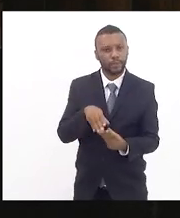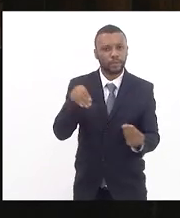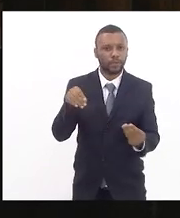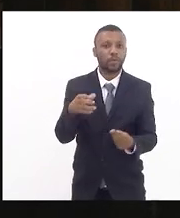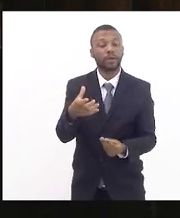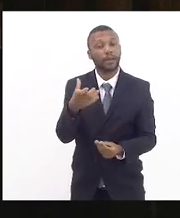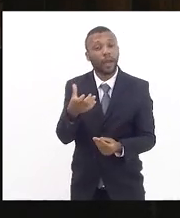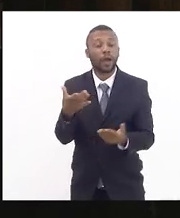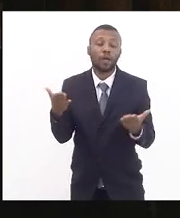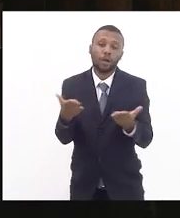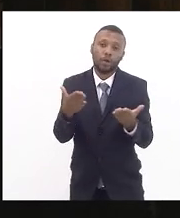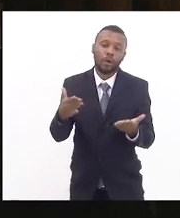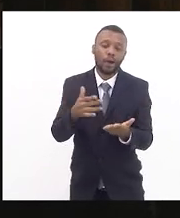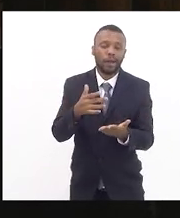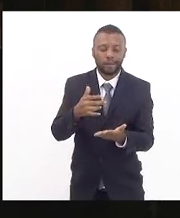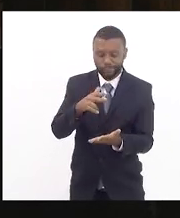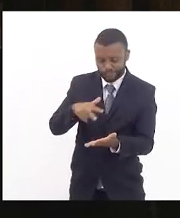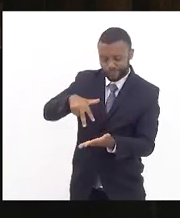através dessa oportunidade,